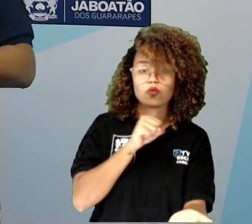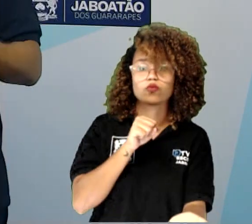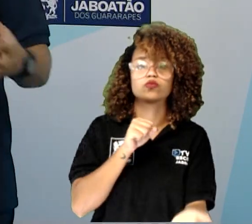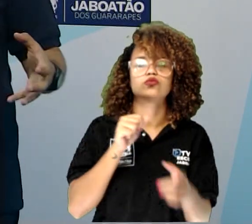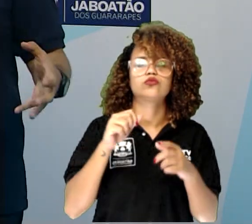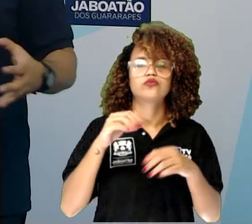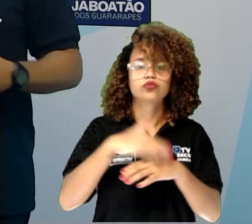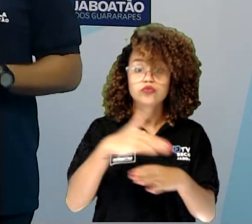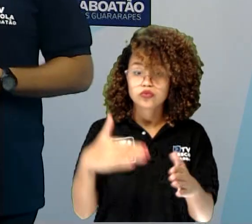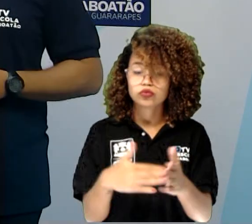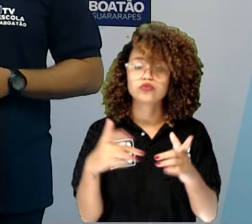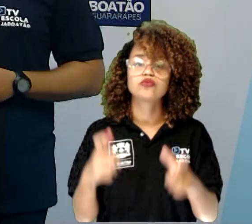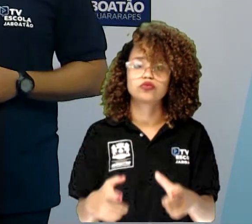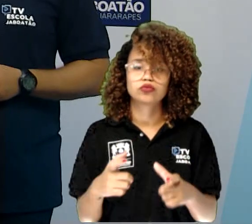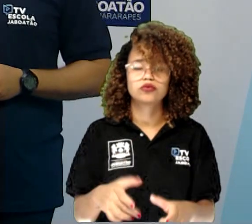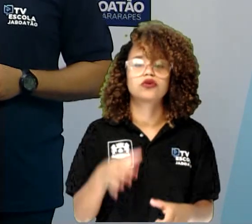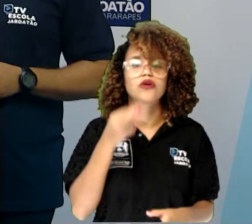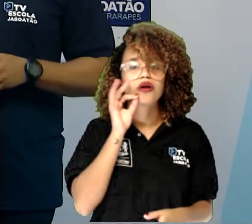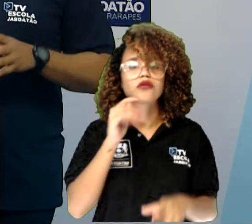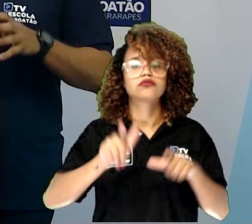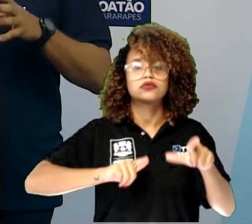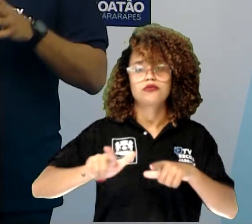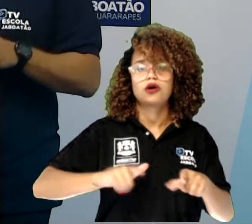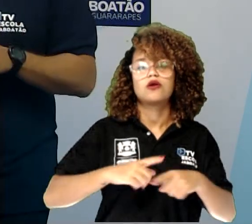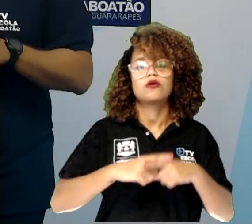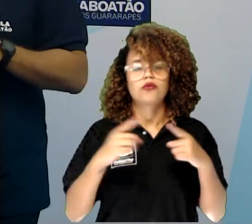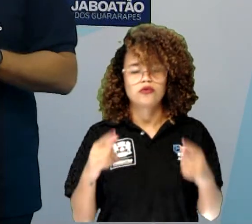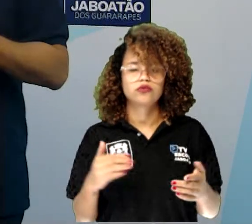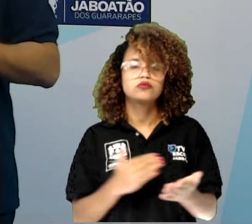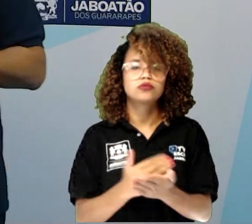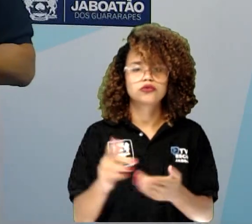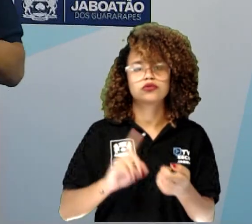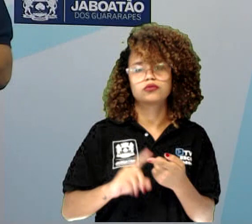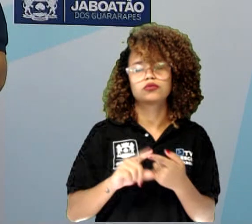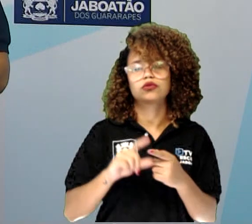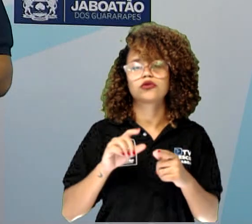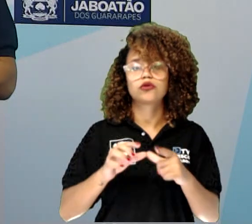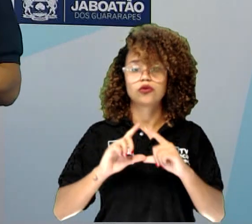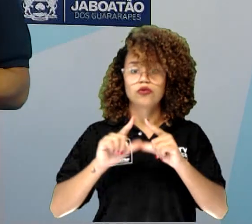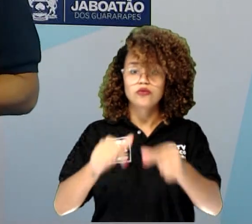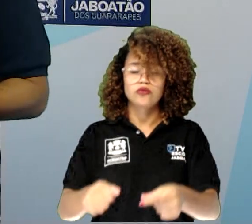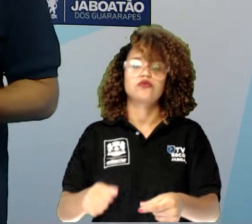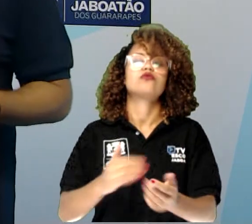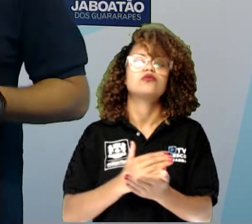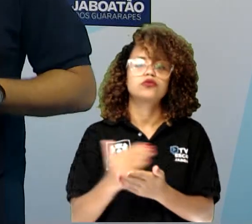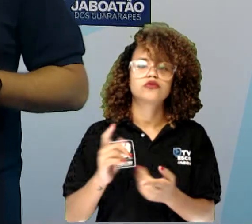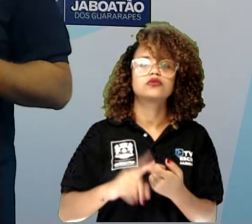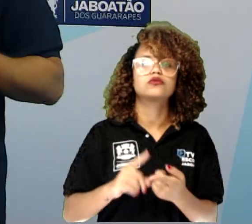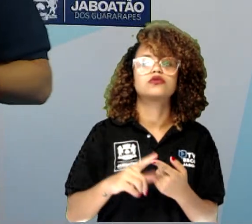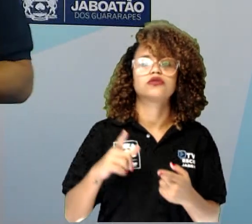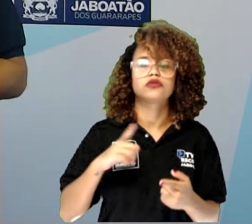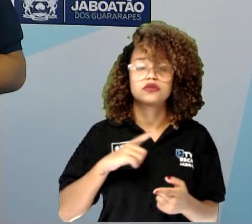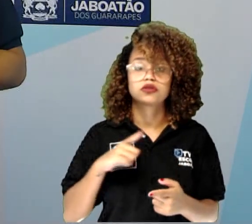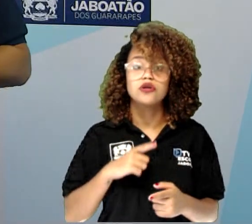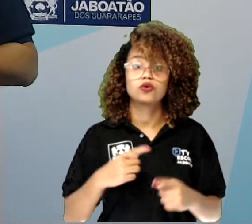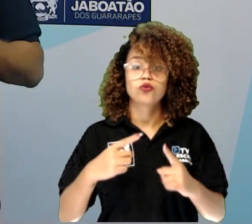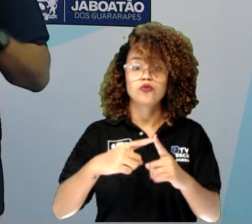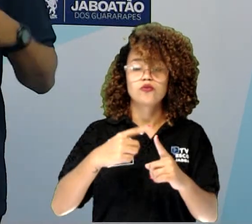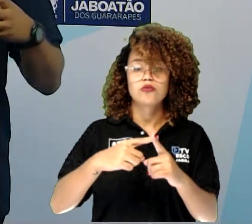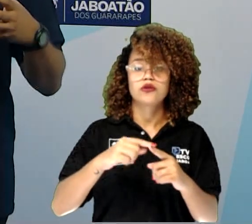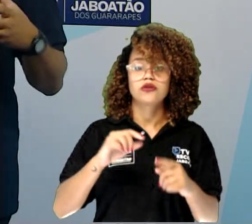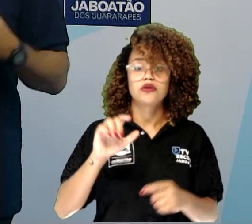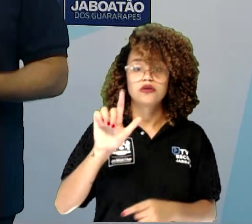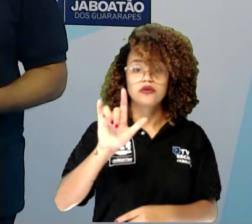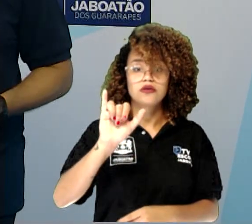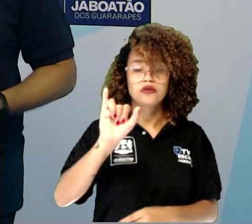abrindo espaço para os japoneses que se localizaram principalmente em São Paulo. Lá em São Paulo a gente tem o bairro da Liberdade, uma grande